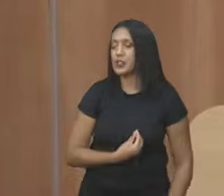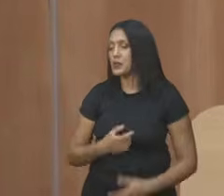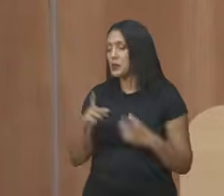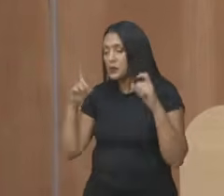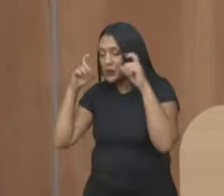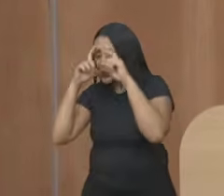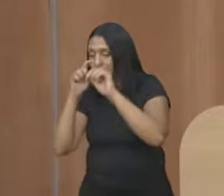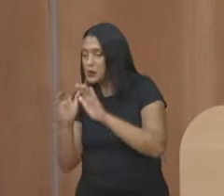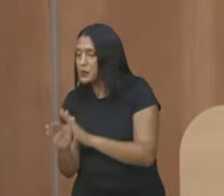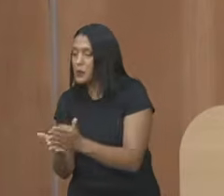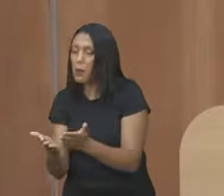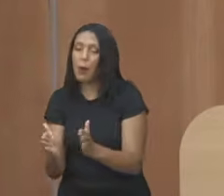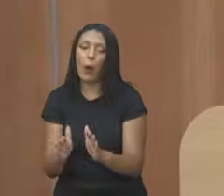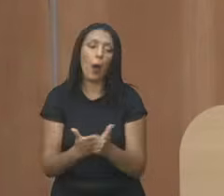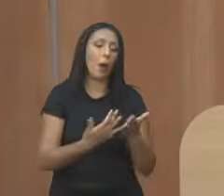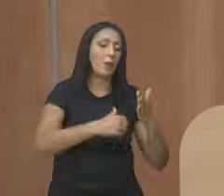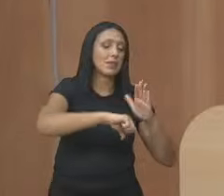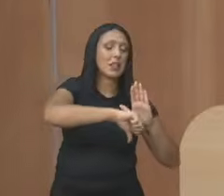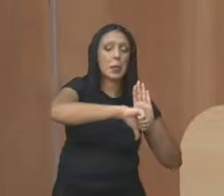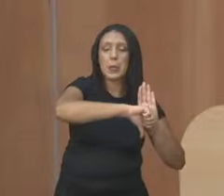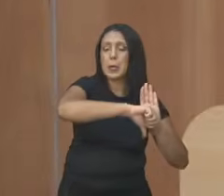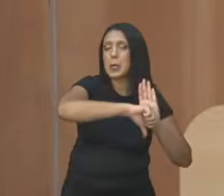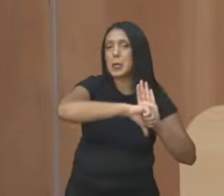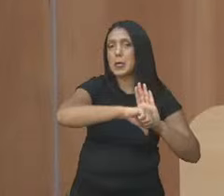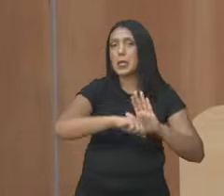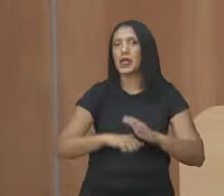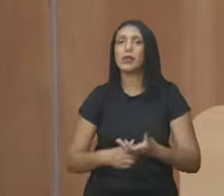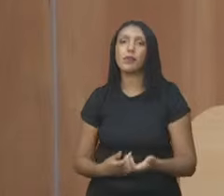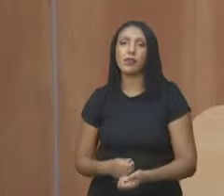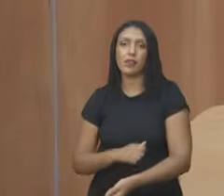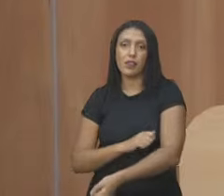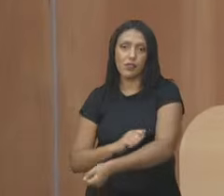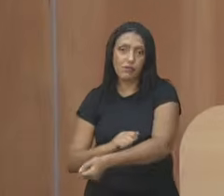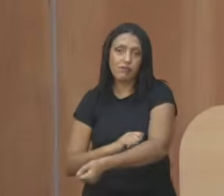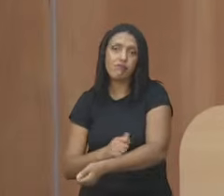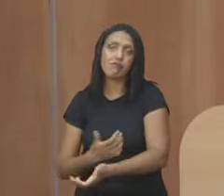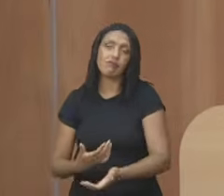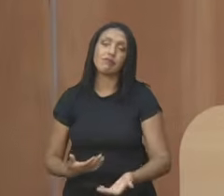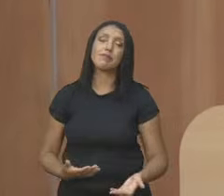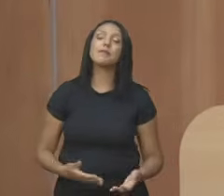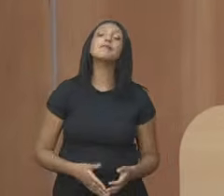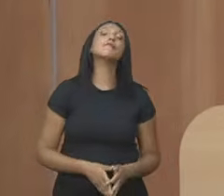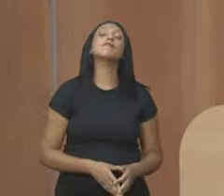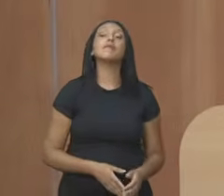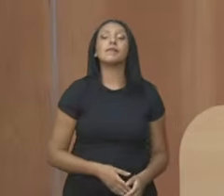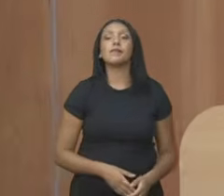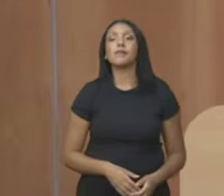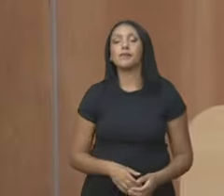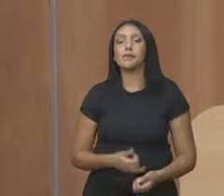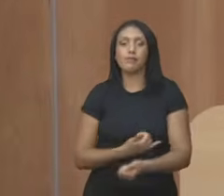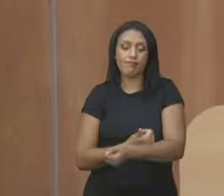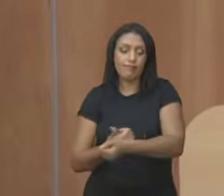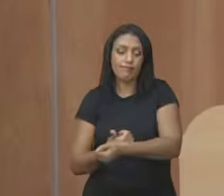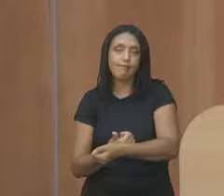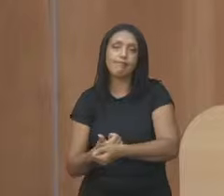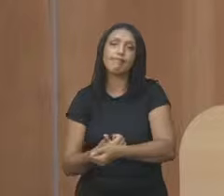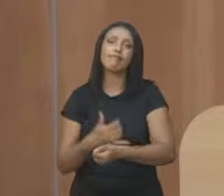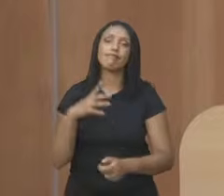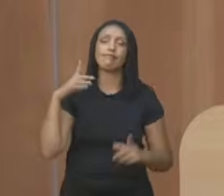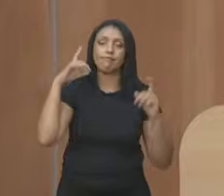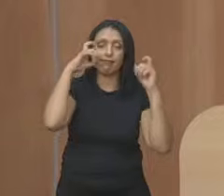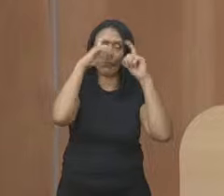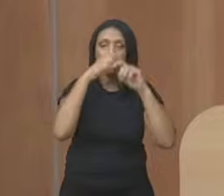acho que Jacareí agradece muito pelo trabalho que vocês fazem aqui na nossa cidade. Eu quero cumprimentar aqui, num